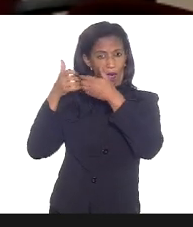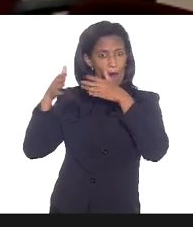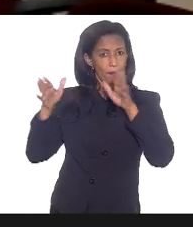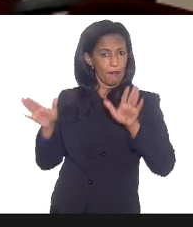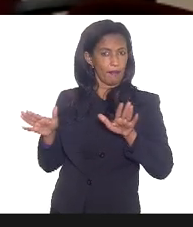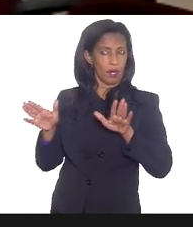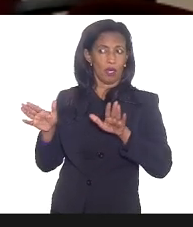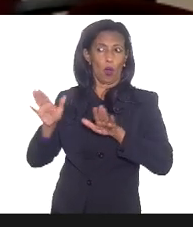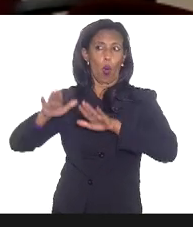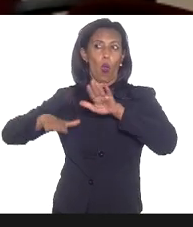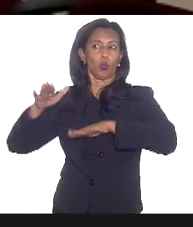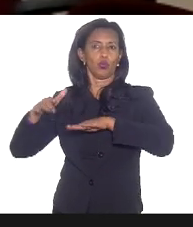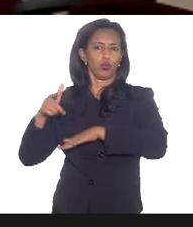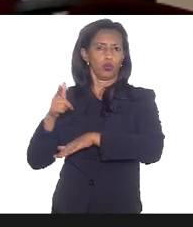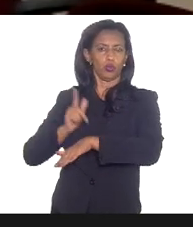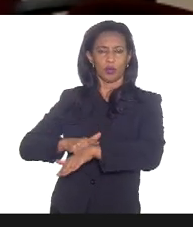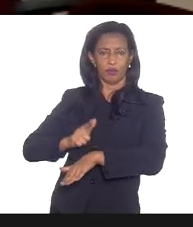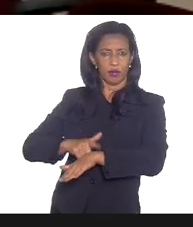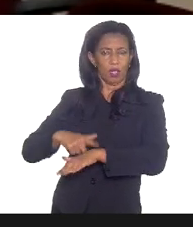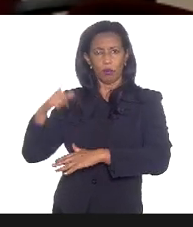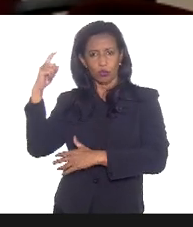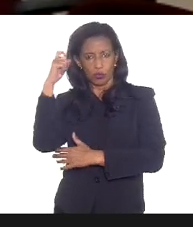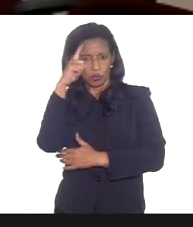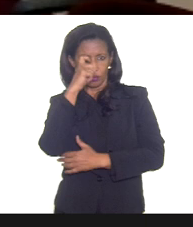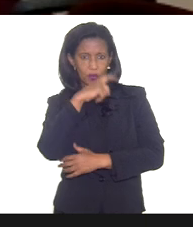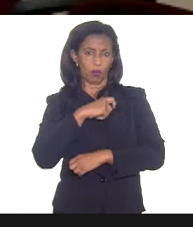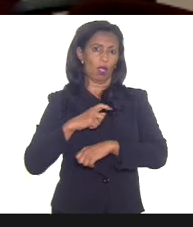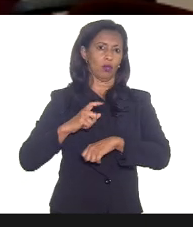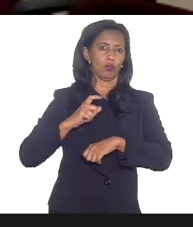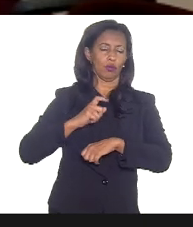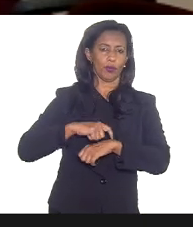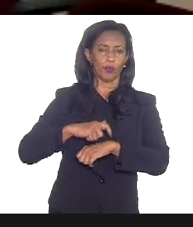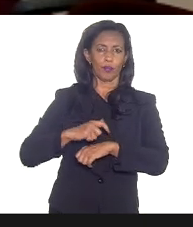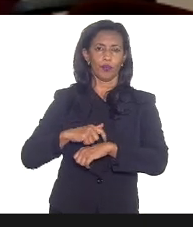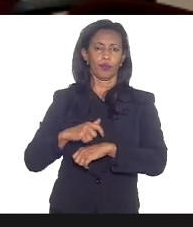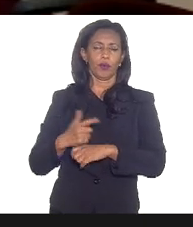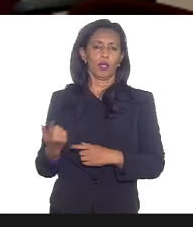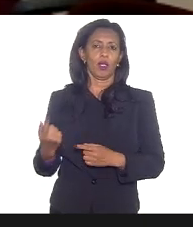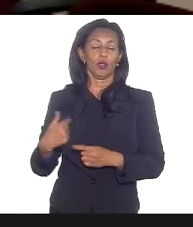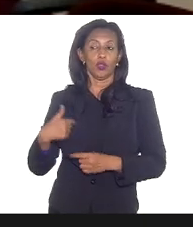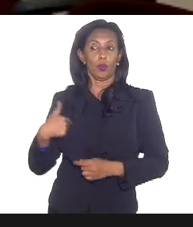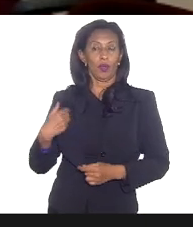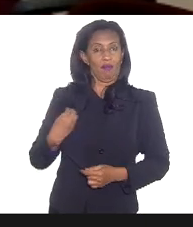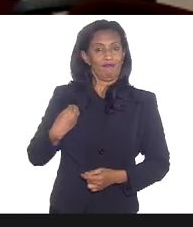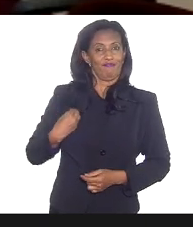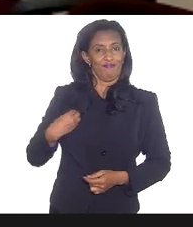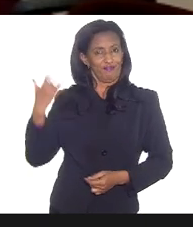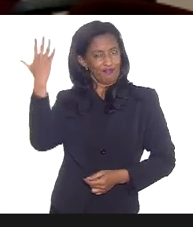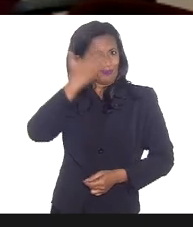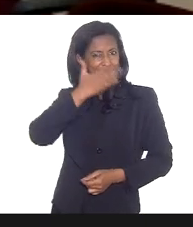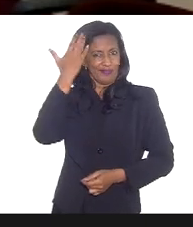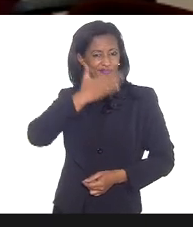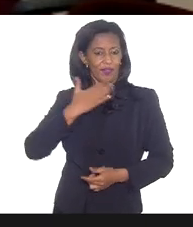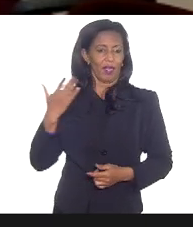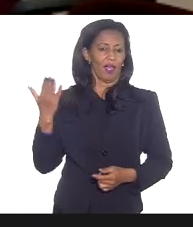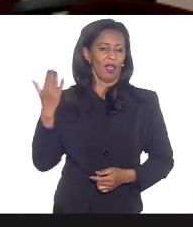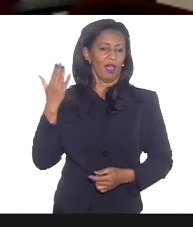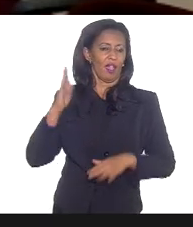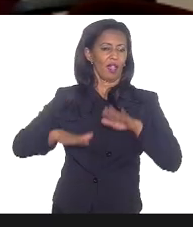não teve tempo, as dificuldades, né, do momento de não poder estar sendo presencial, às vezes também